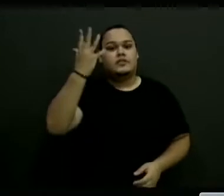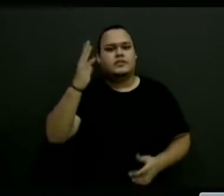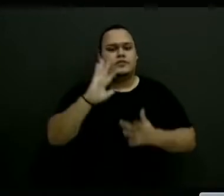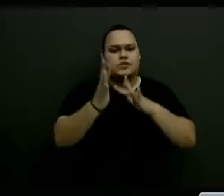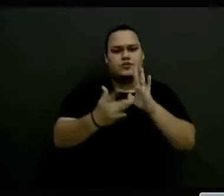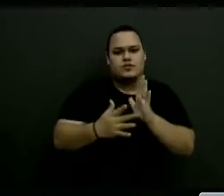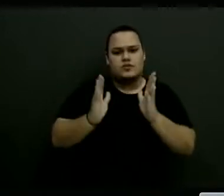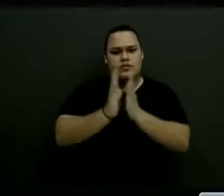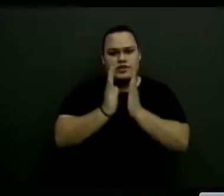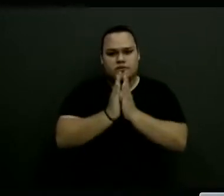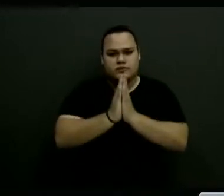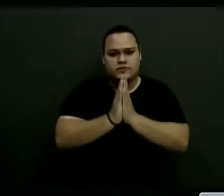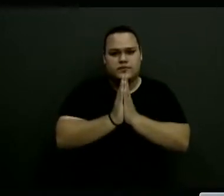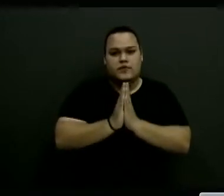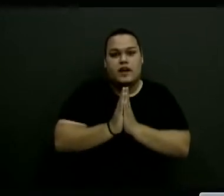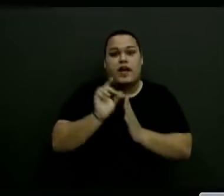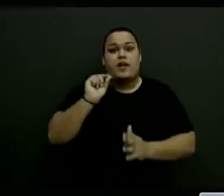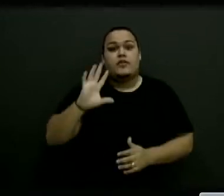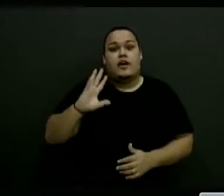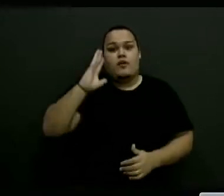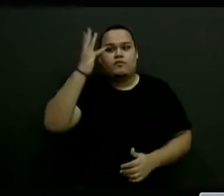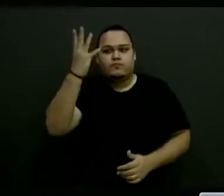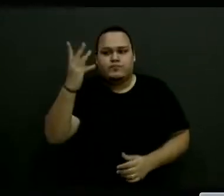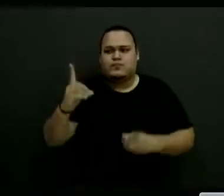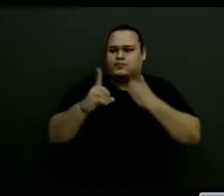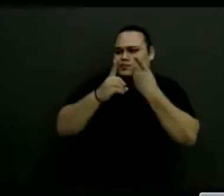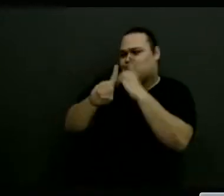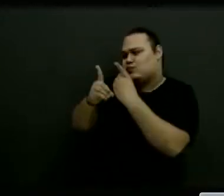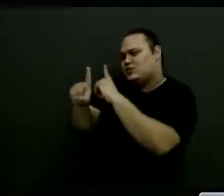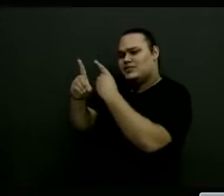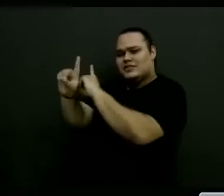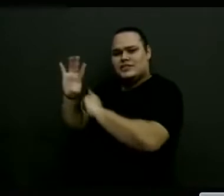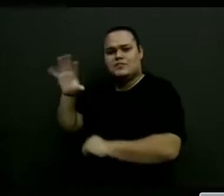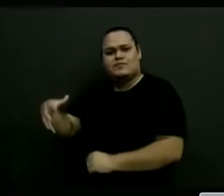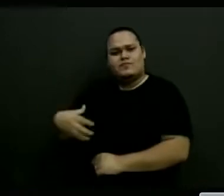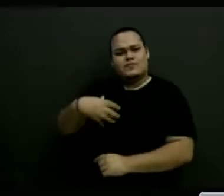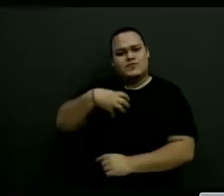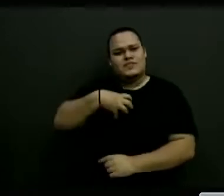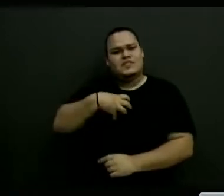e quando terminou, um dos seus discípulos lhe disse: Senhor,